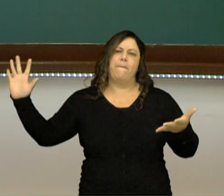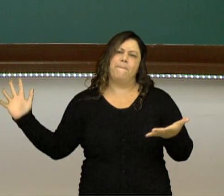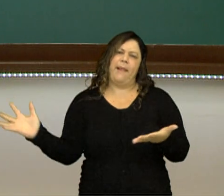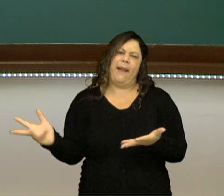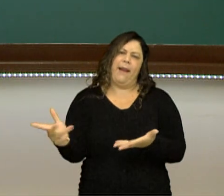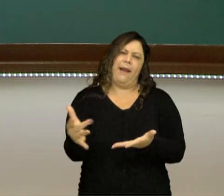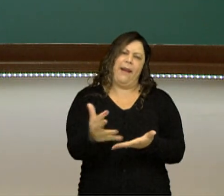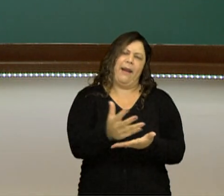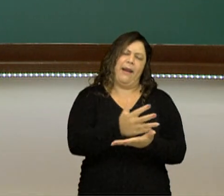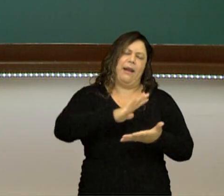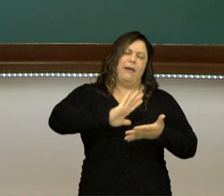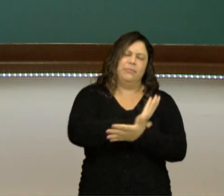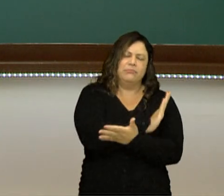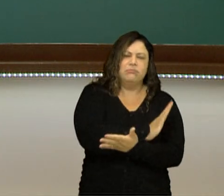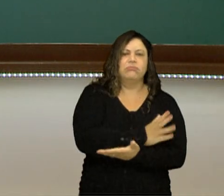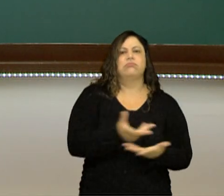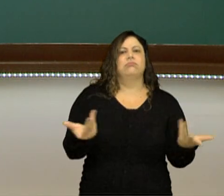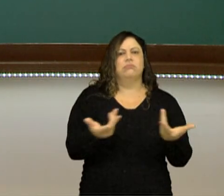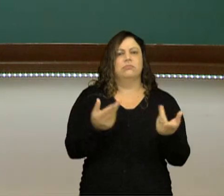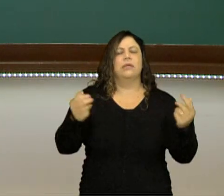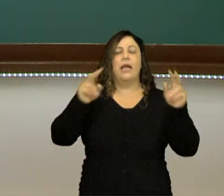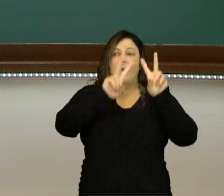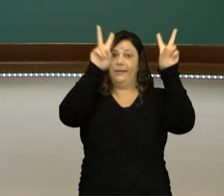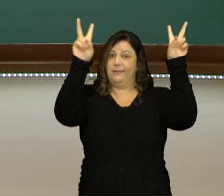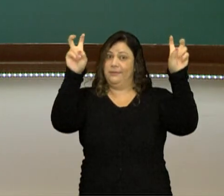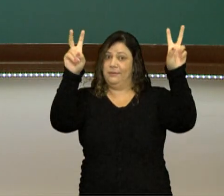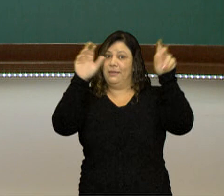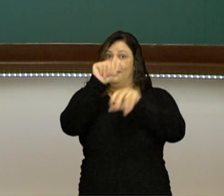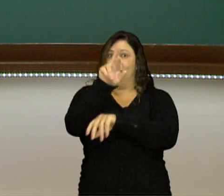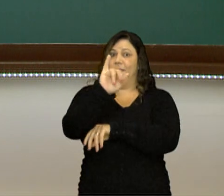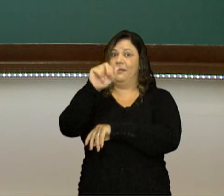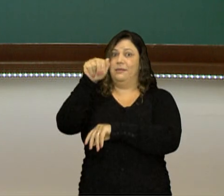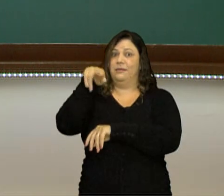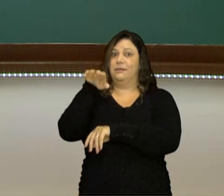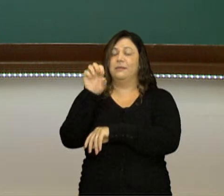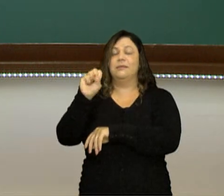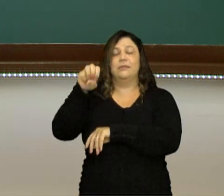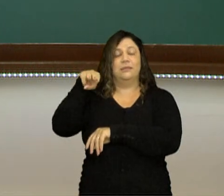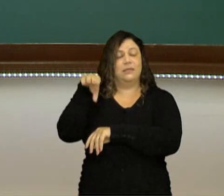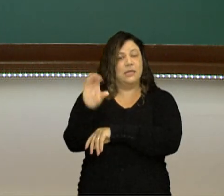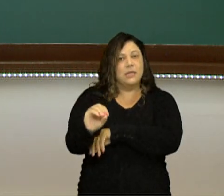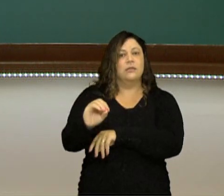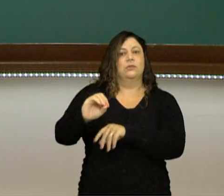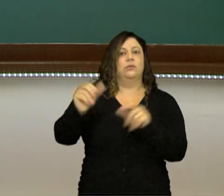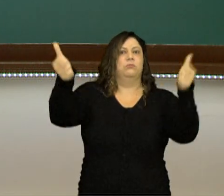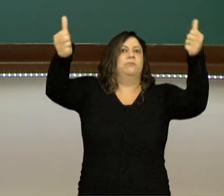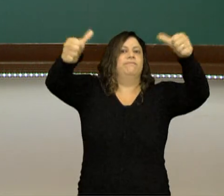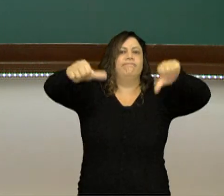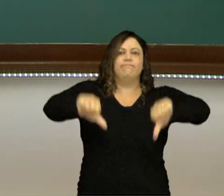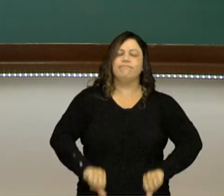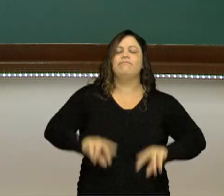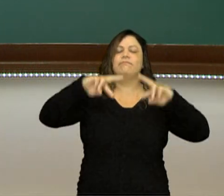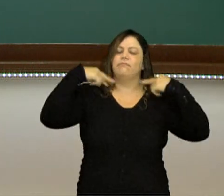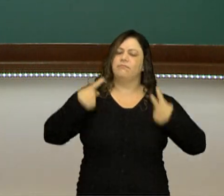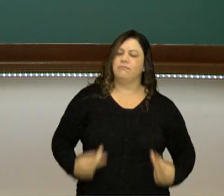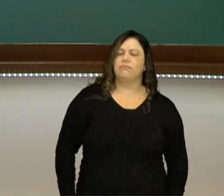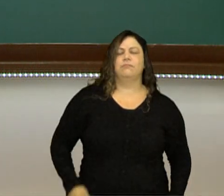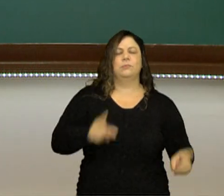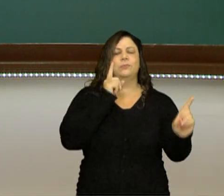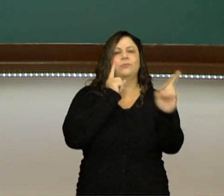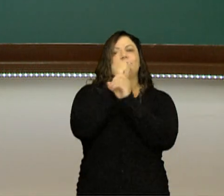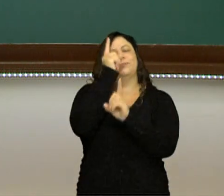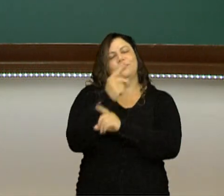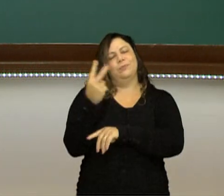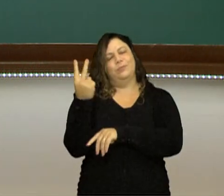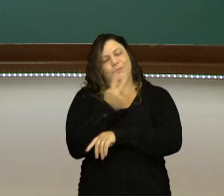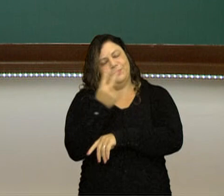sua força de trabalho. Essa vai ser a teoria do arianismo alemão, que vai levar a uma grande tragédia humana, só descoberta no final da